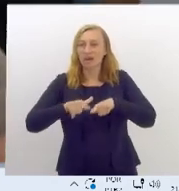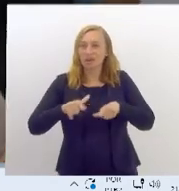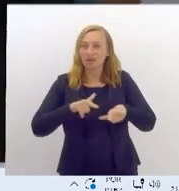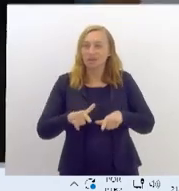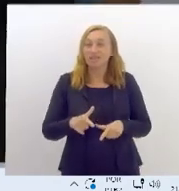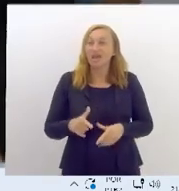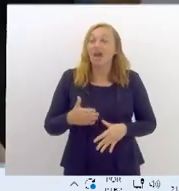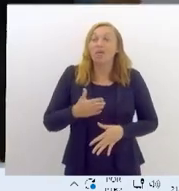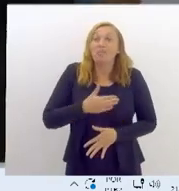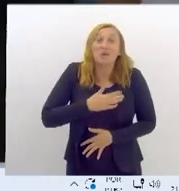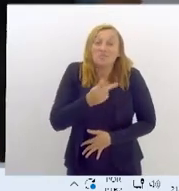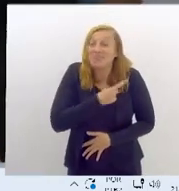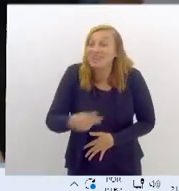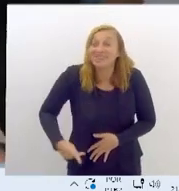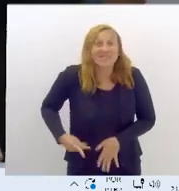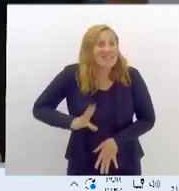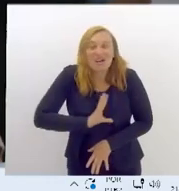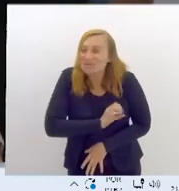missão